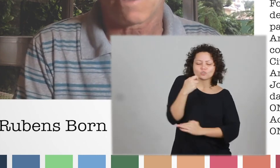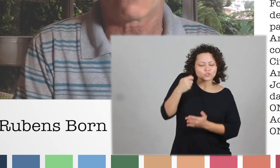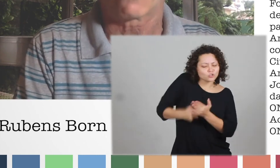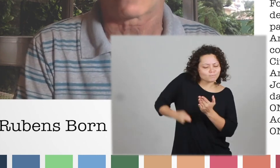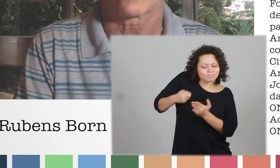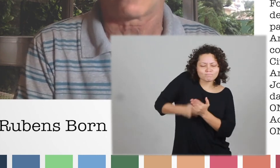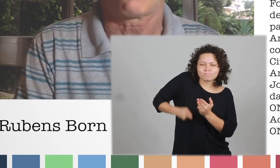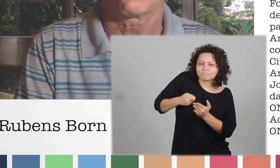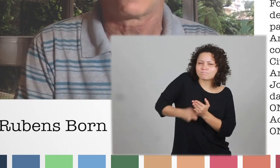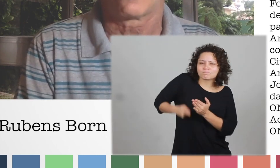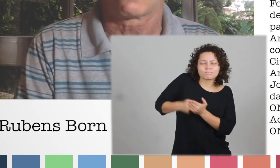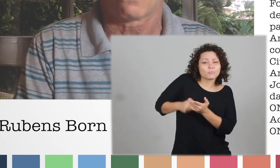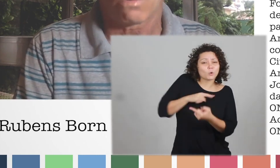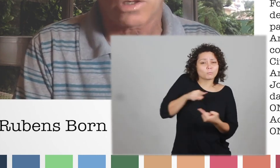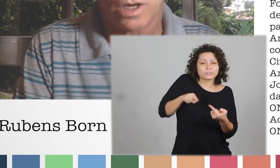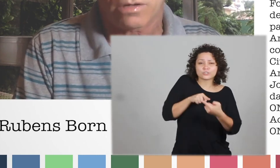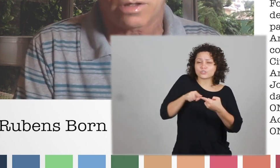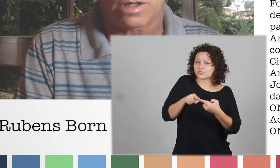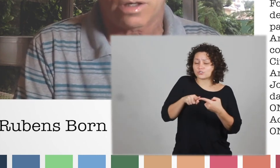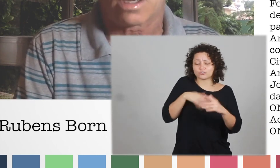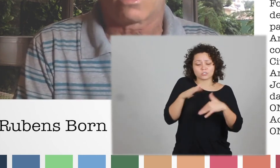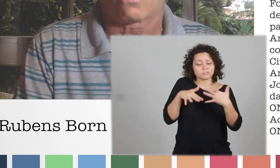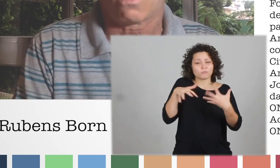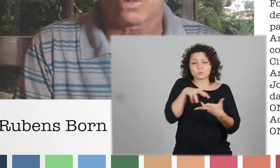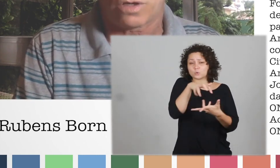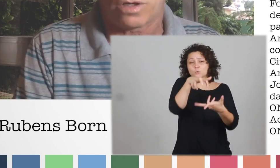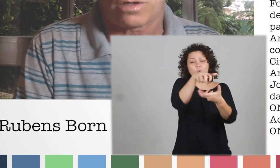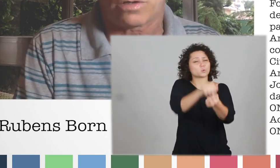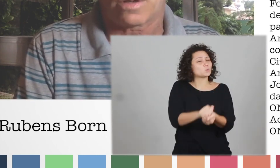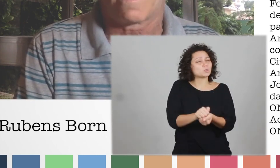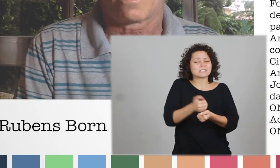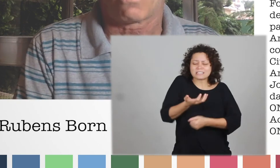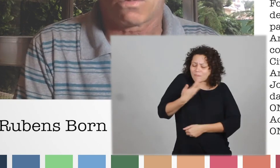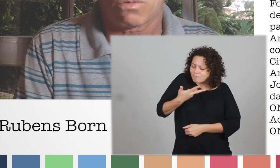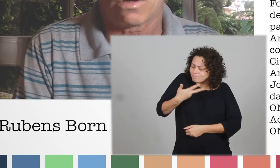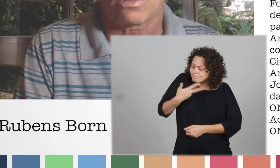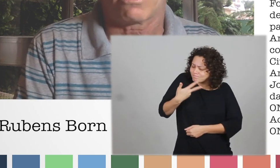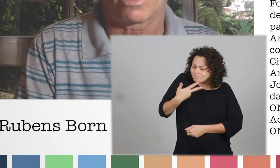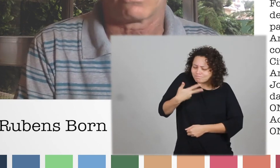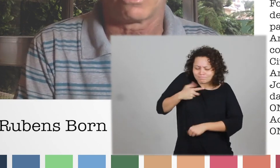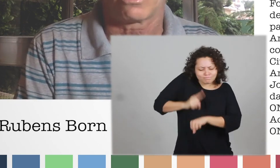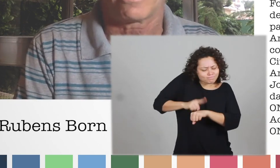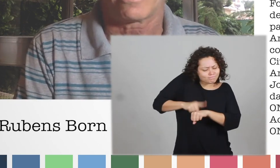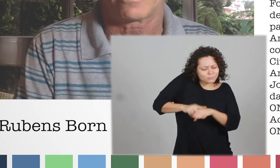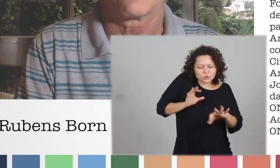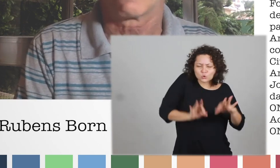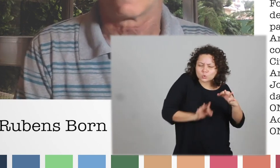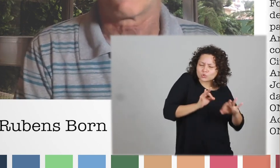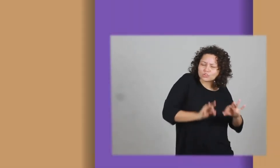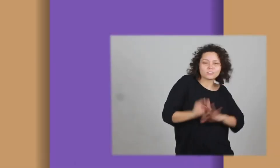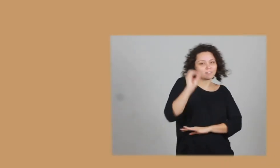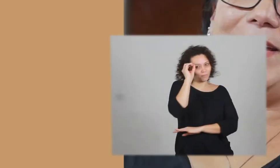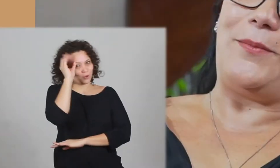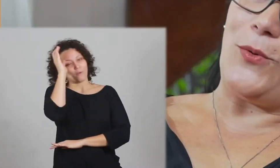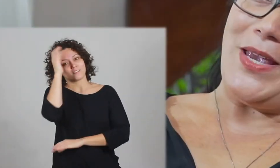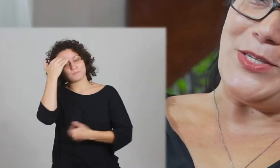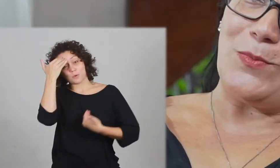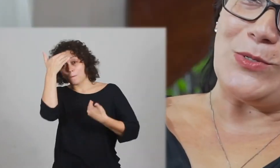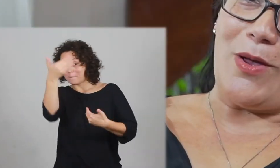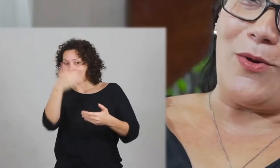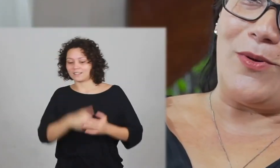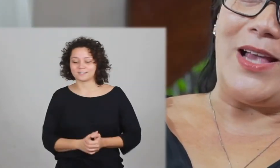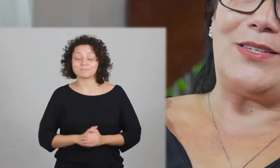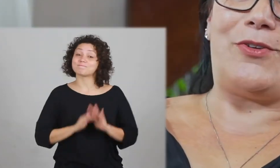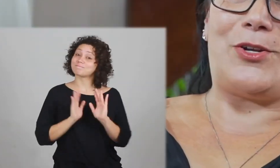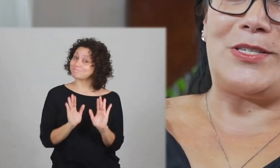do desenvolvimento sustentável, com urgência, com justiça, com conhecimento. Muito obrigado. Bom, é